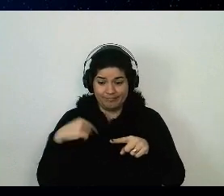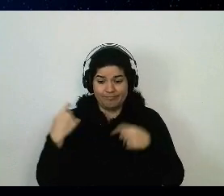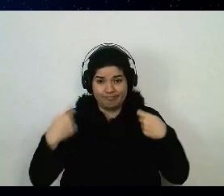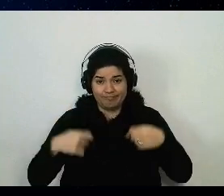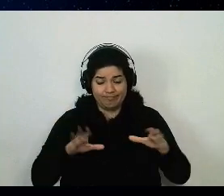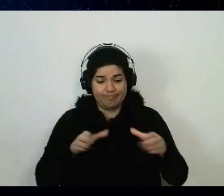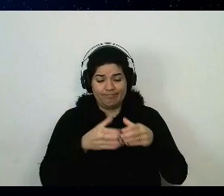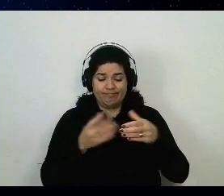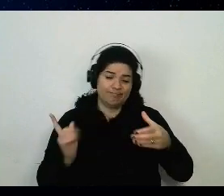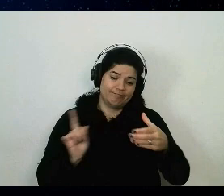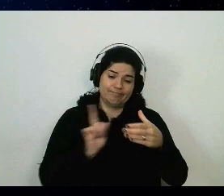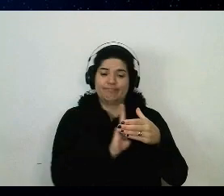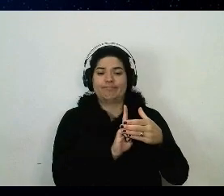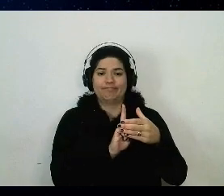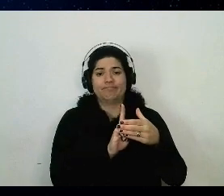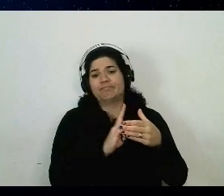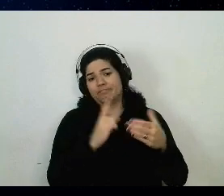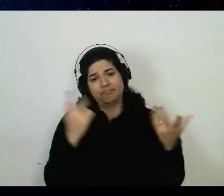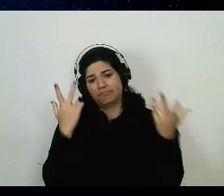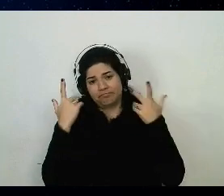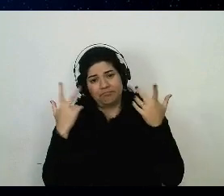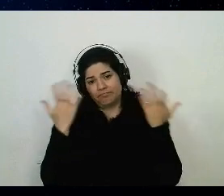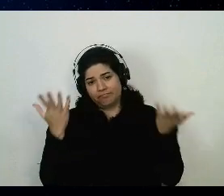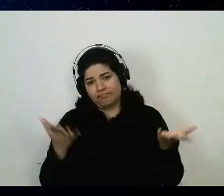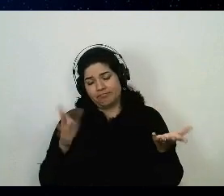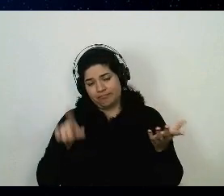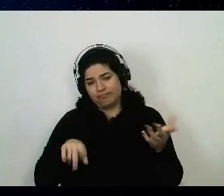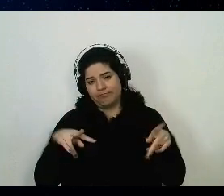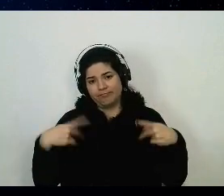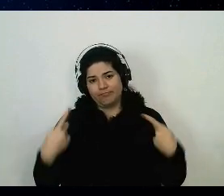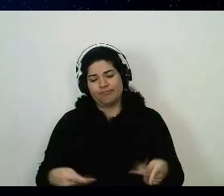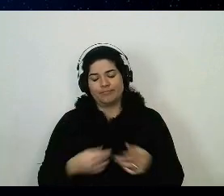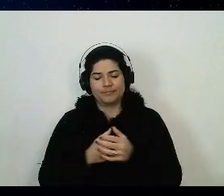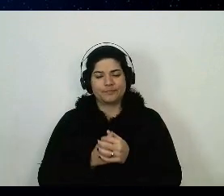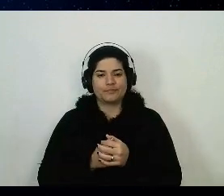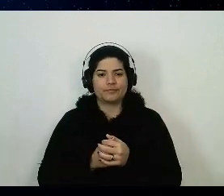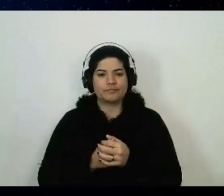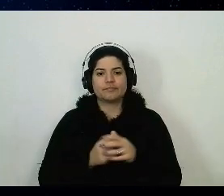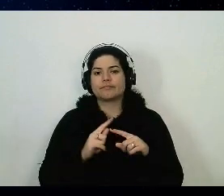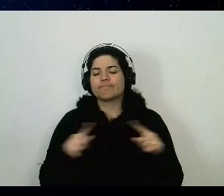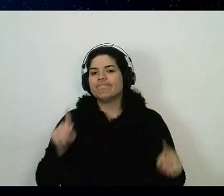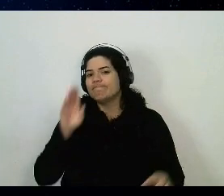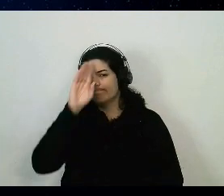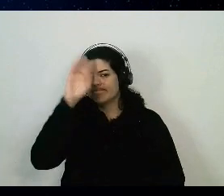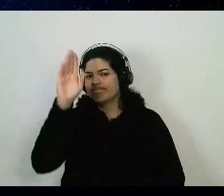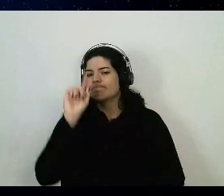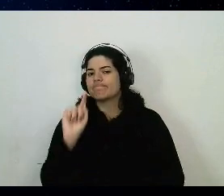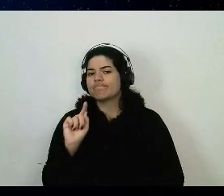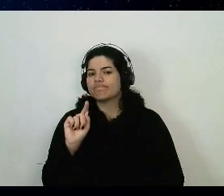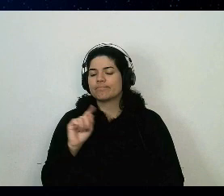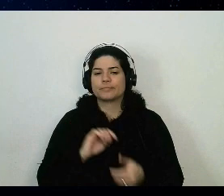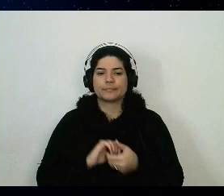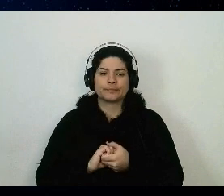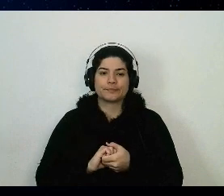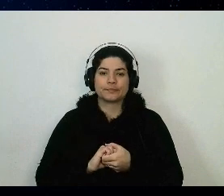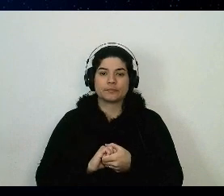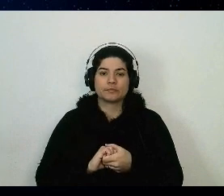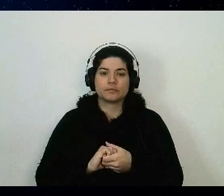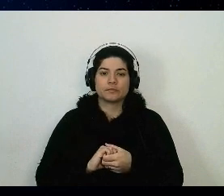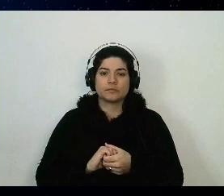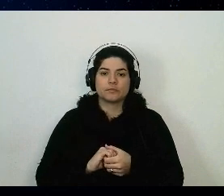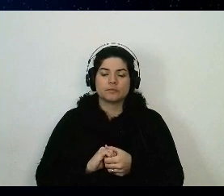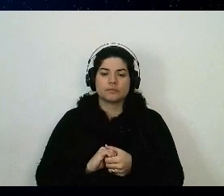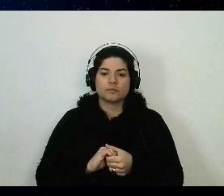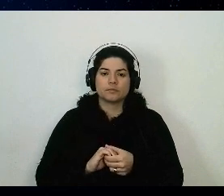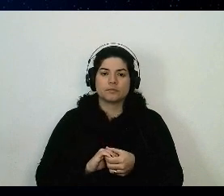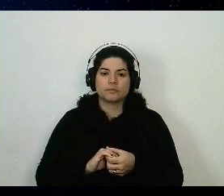Normalmente, a gente é assim. O ser humano é assim nessa ponta. E qual que é o grande X da questão nesse sentido? Né? E aqui eu trago